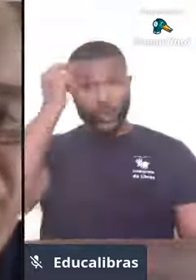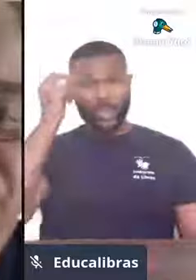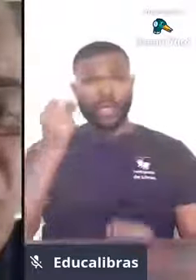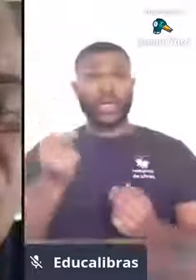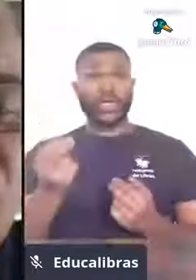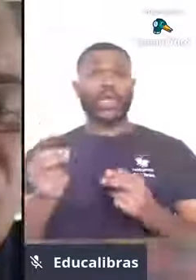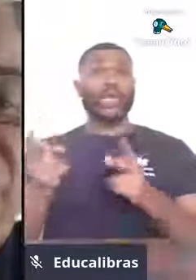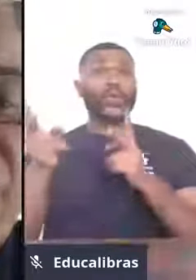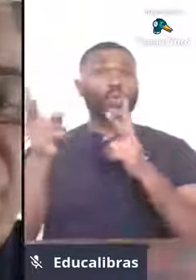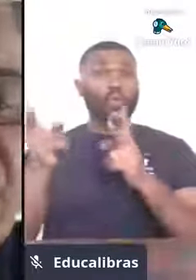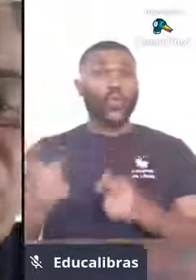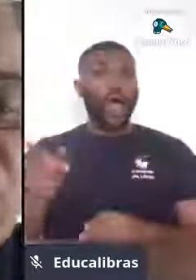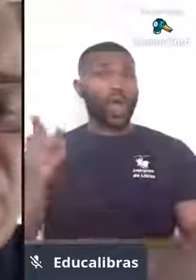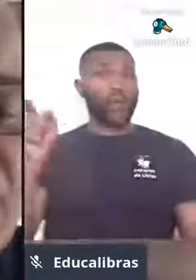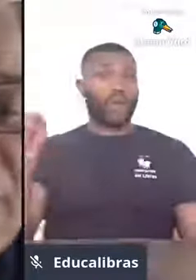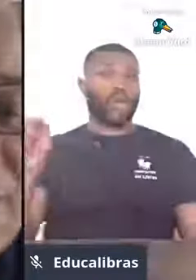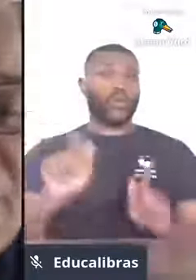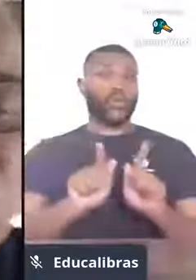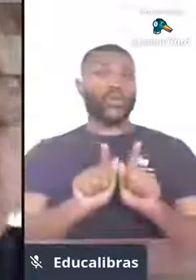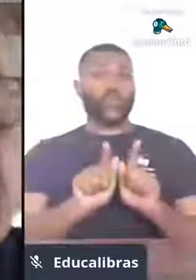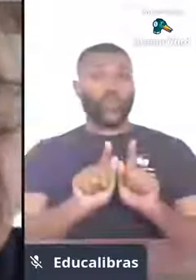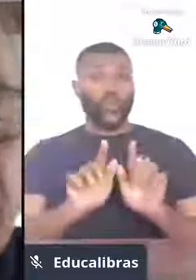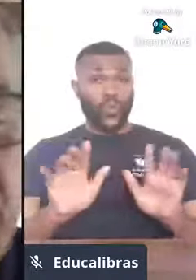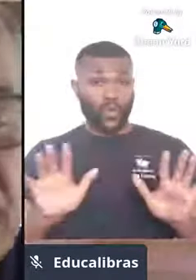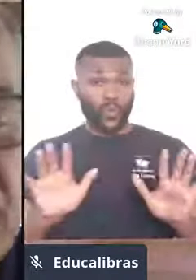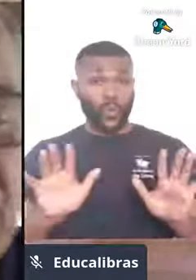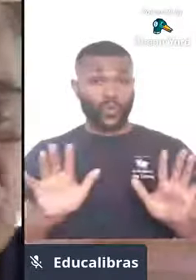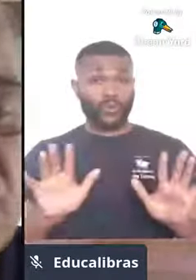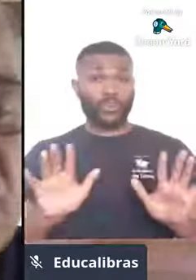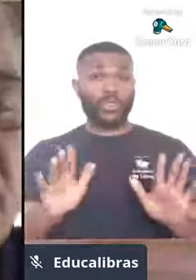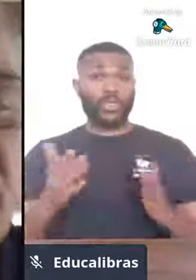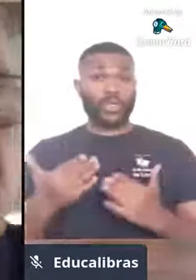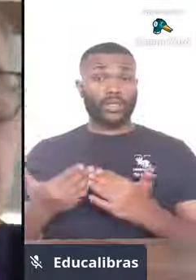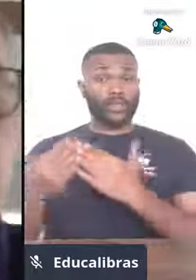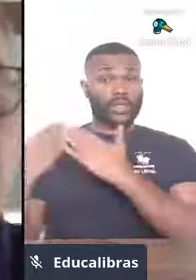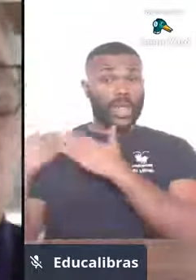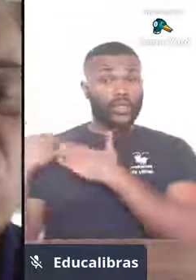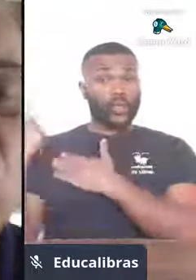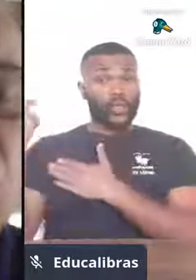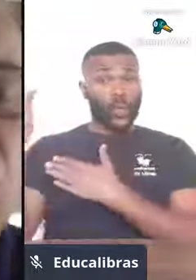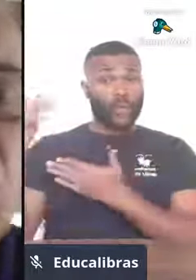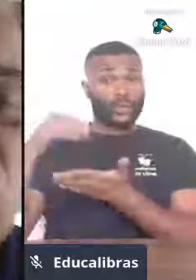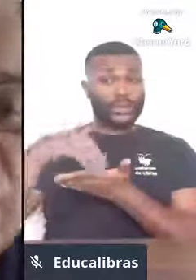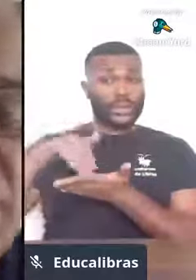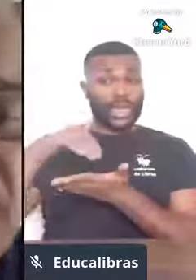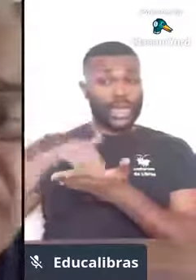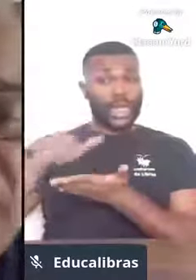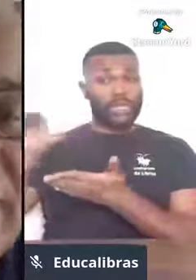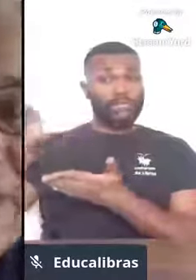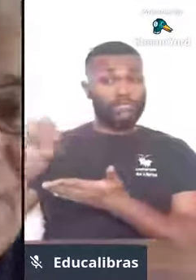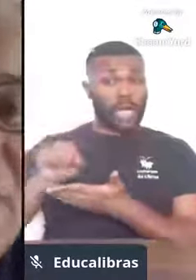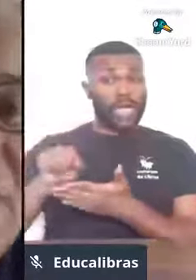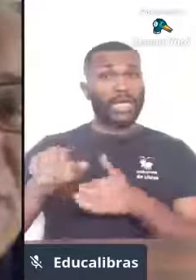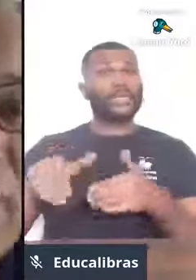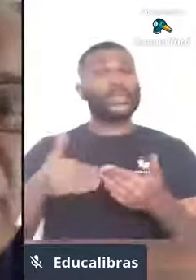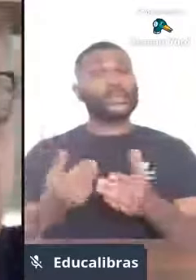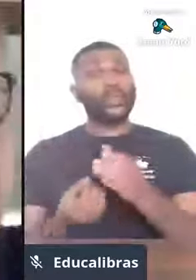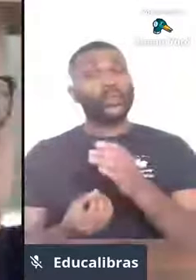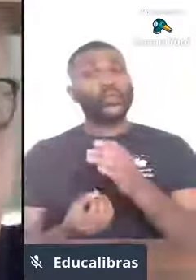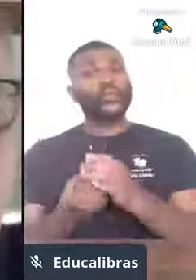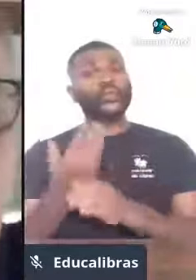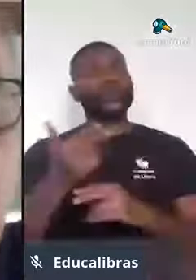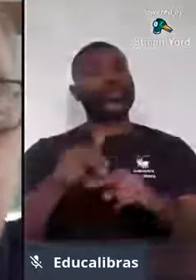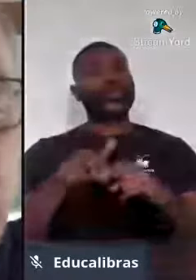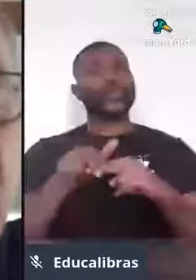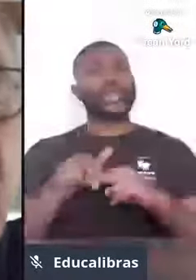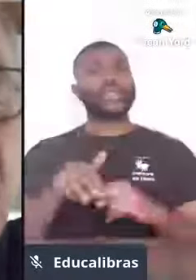eu daria a responsabilidade das outras secretarias ainda por cima. Então, foi quando surgiu, através da minha